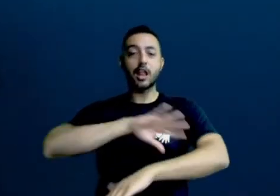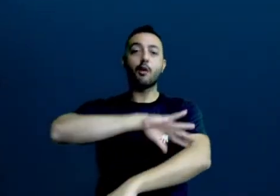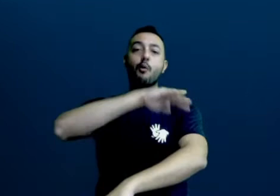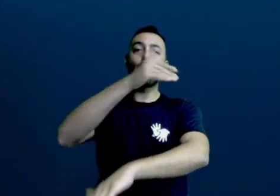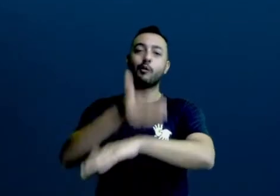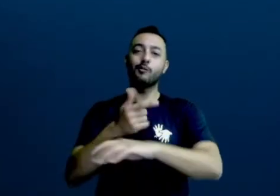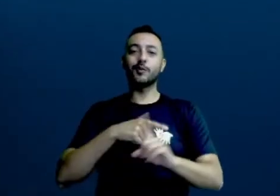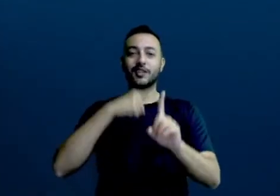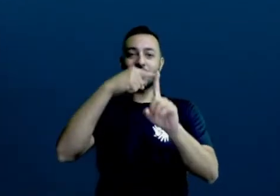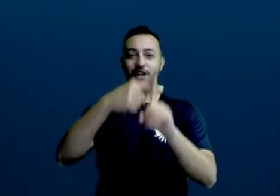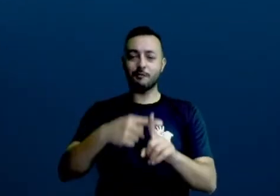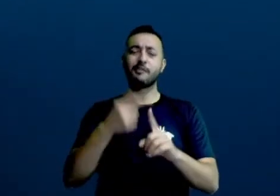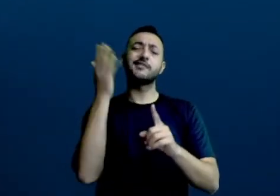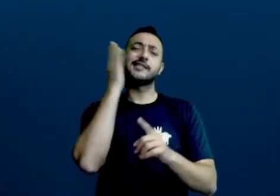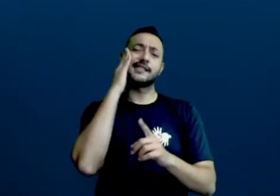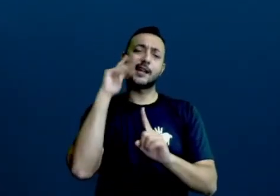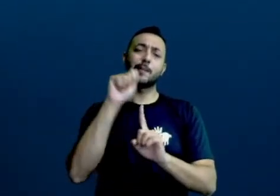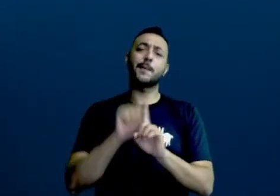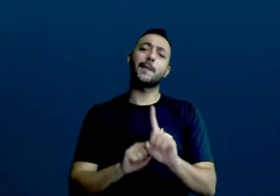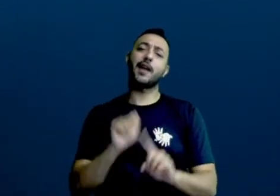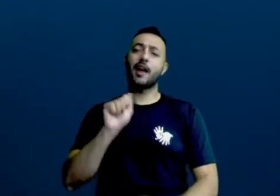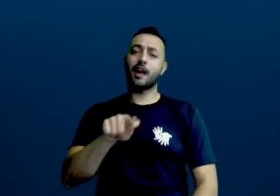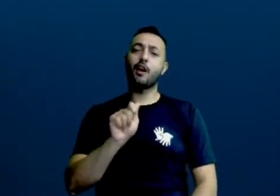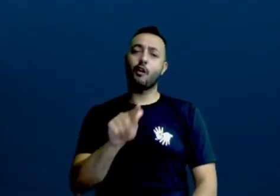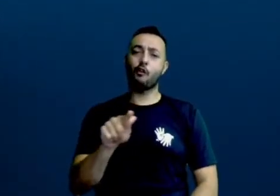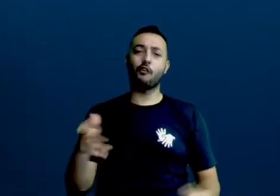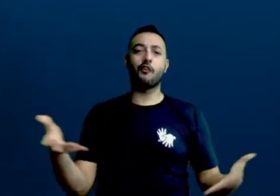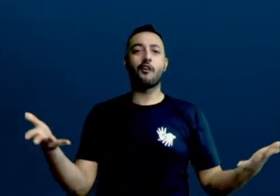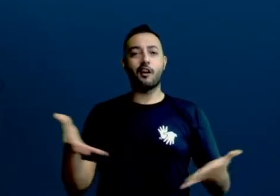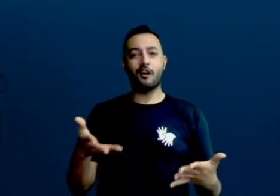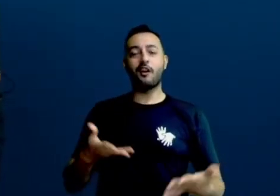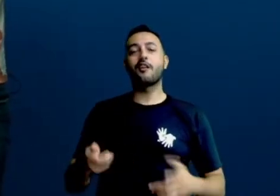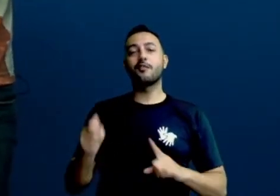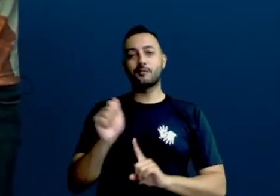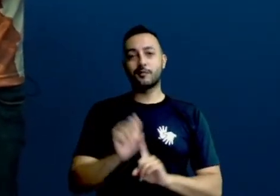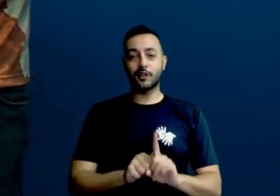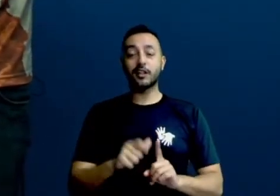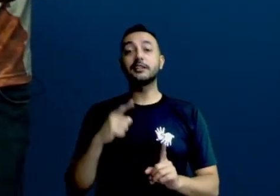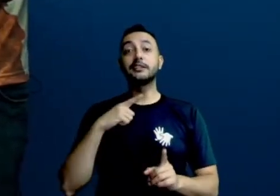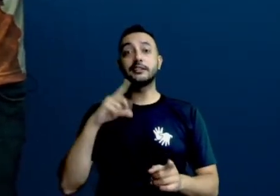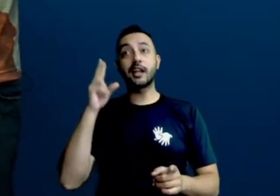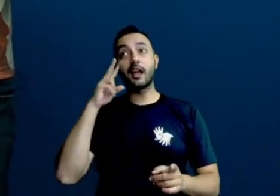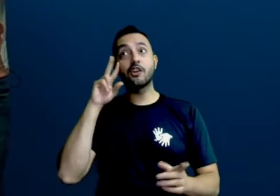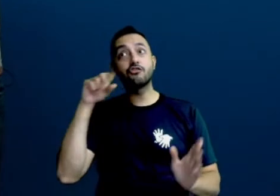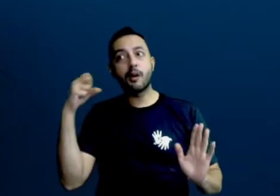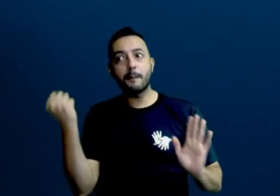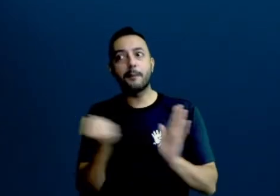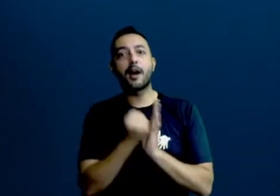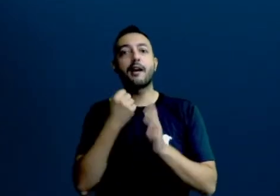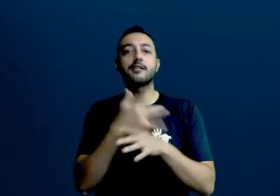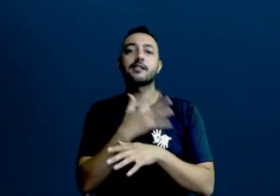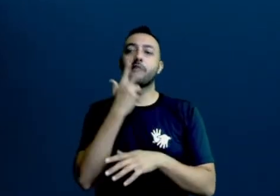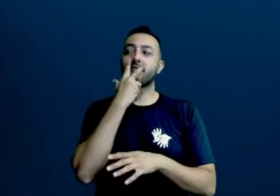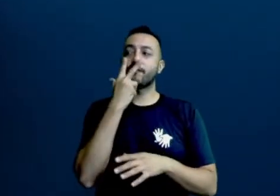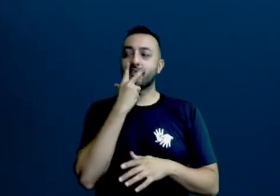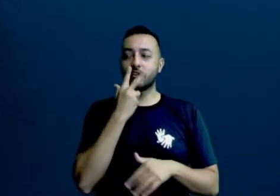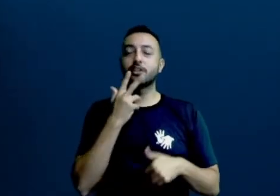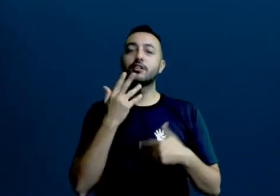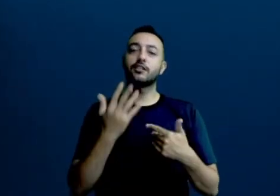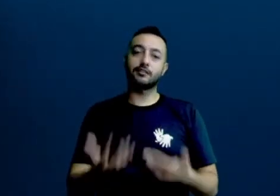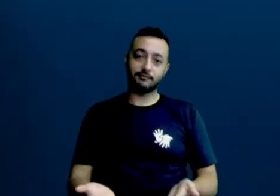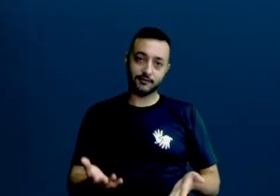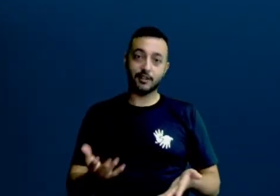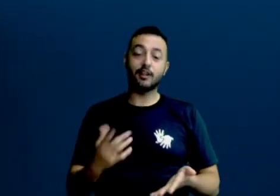Porque como nós sabemos nesse mês de agosto esse mês que nós estamos vivendo nós vivemos um momento histórico aqui na nossa cidade de Vitória de Santo